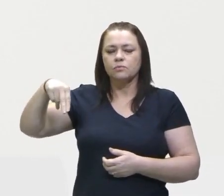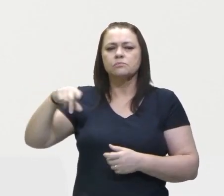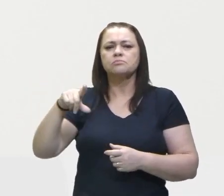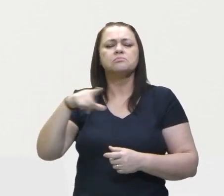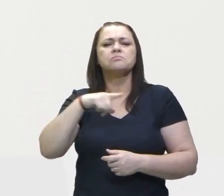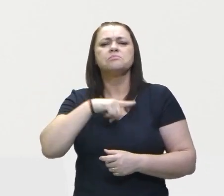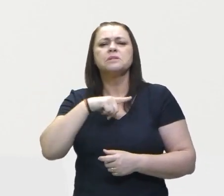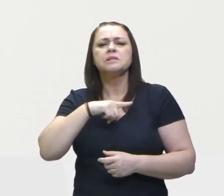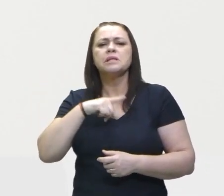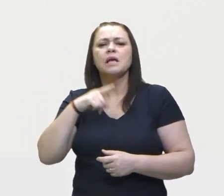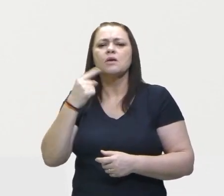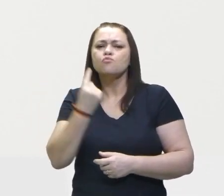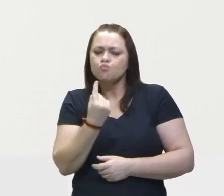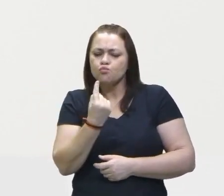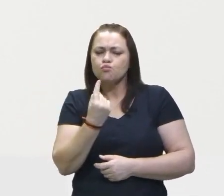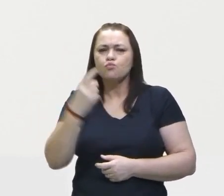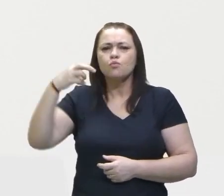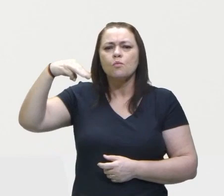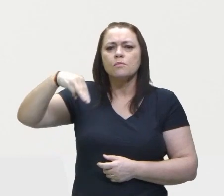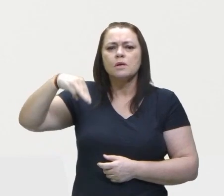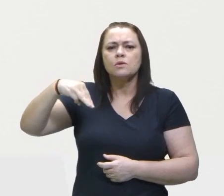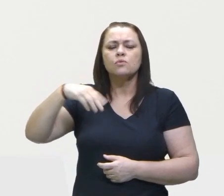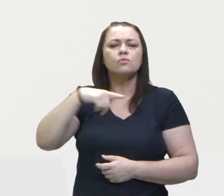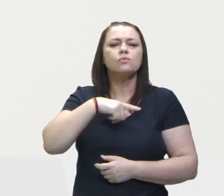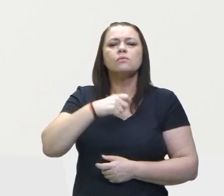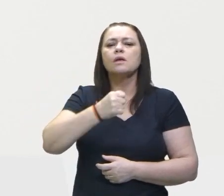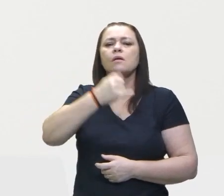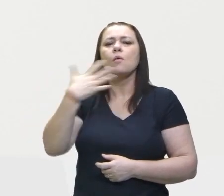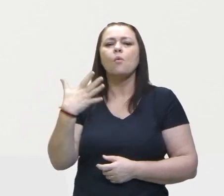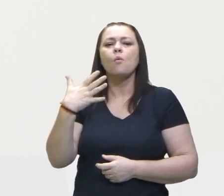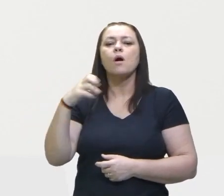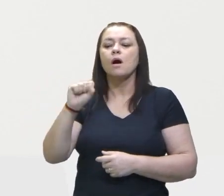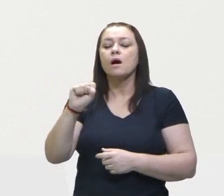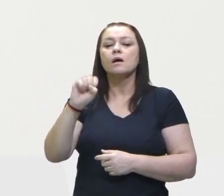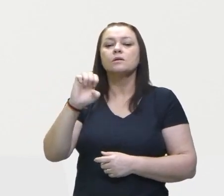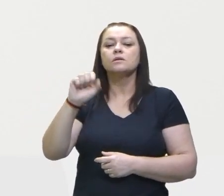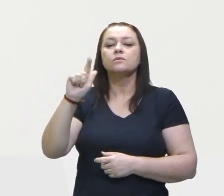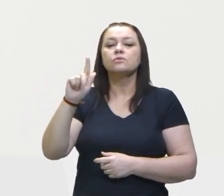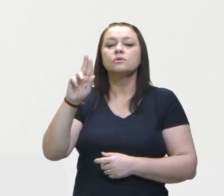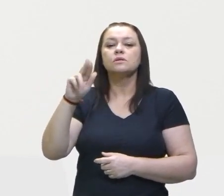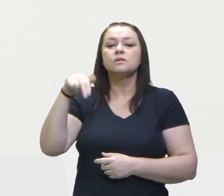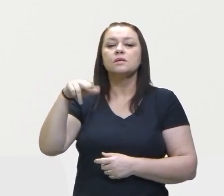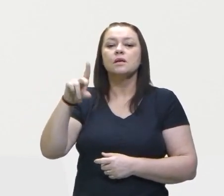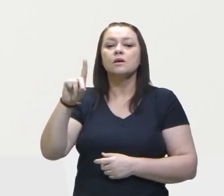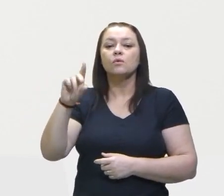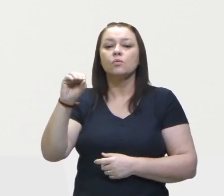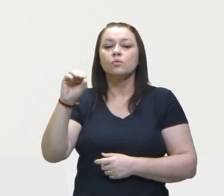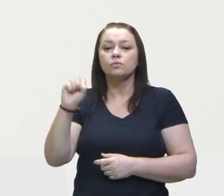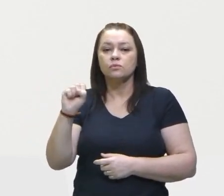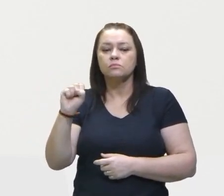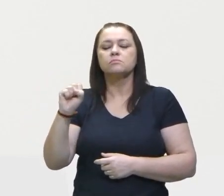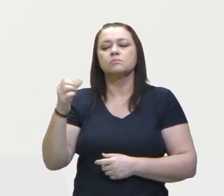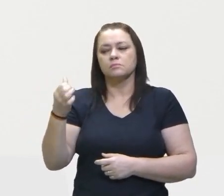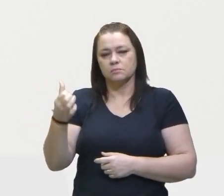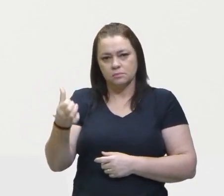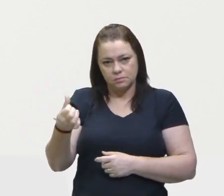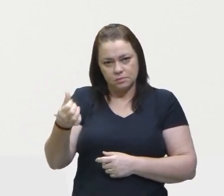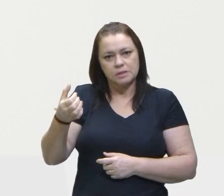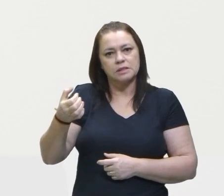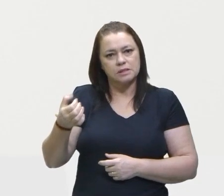tem quantos segundos? Também tem 60 segundos. Então, um dia tem 24